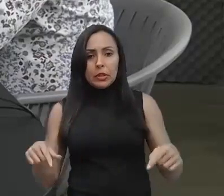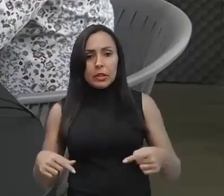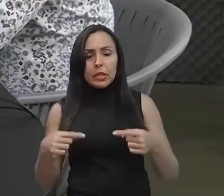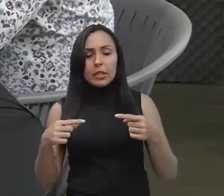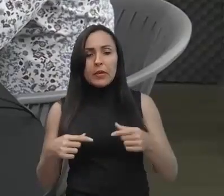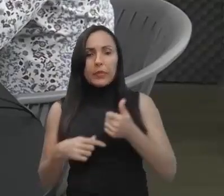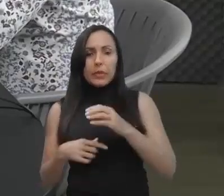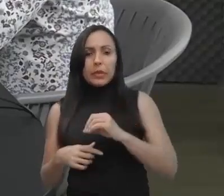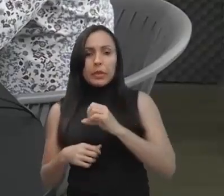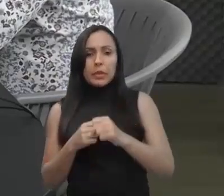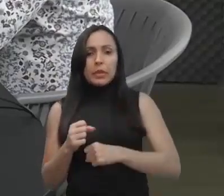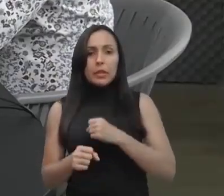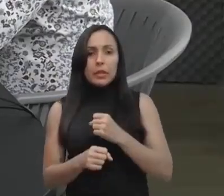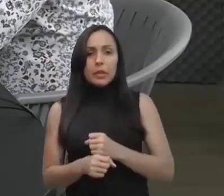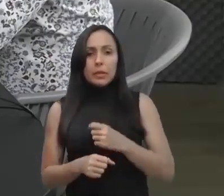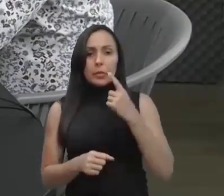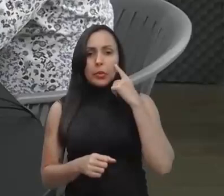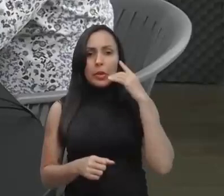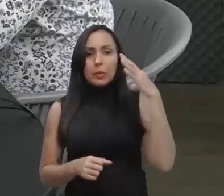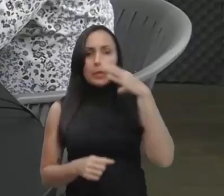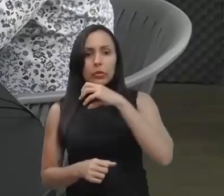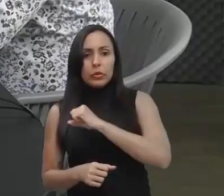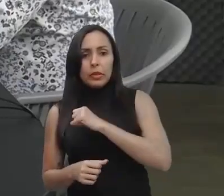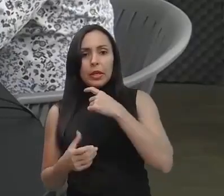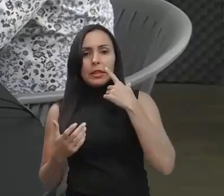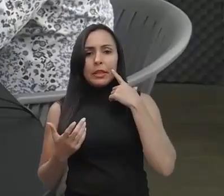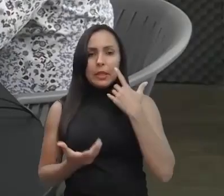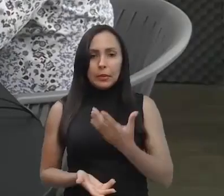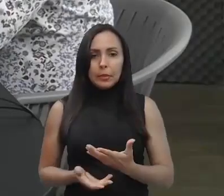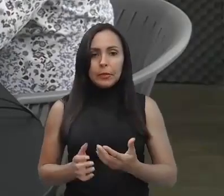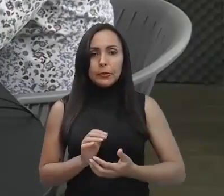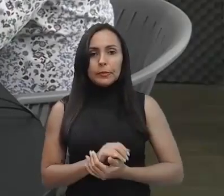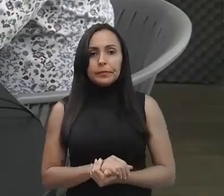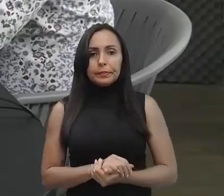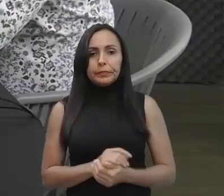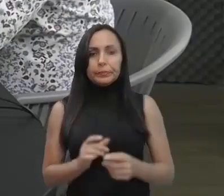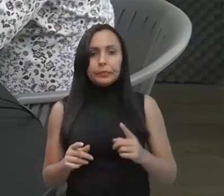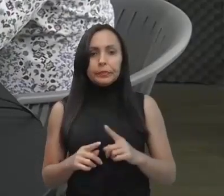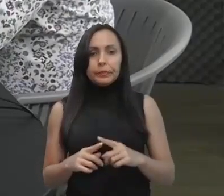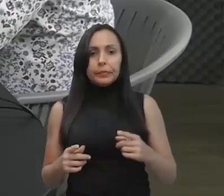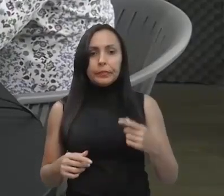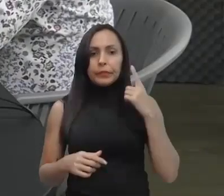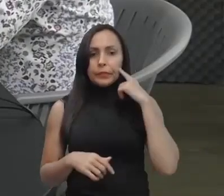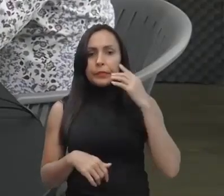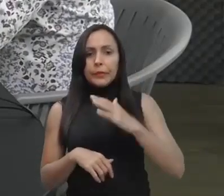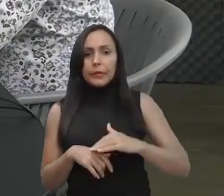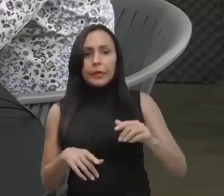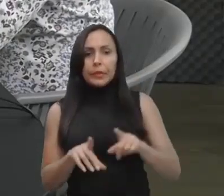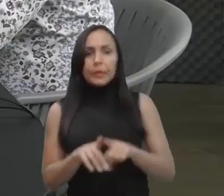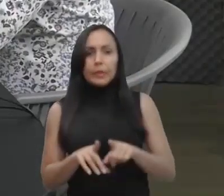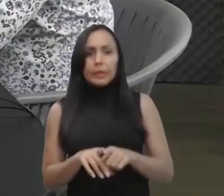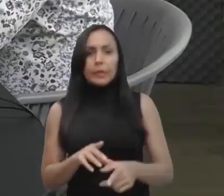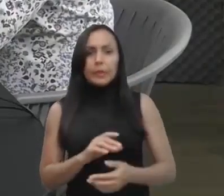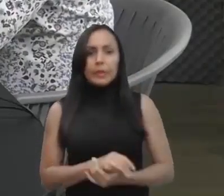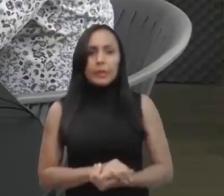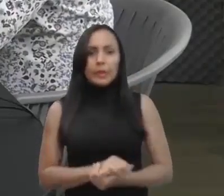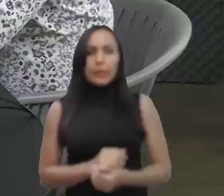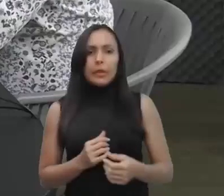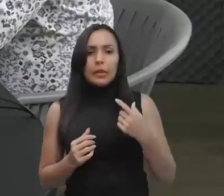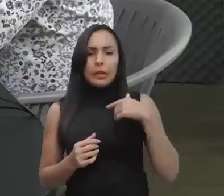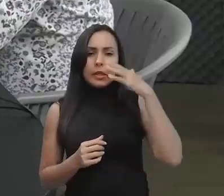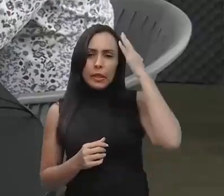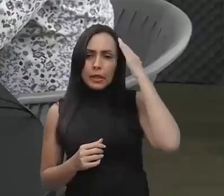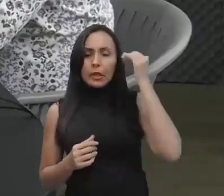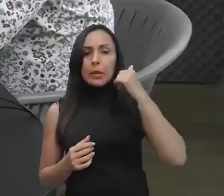apaixonada pelo que eu faço amo amo amo de coração mas ele é muito gratificante também ele é muito bonito né quando a gente sabe fazer um jornalismo